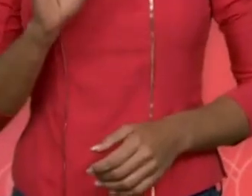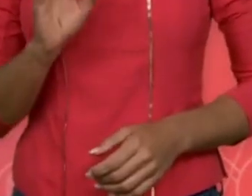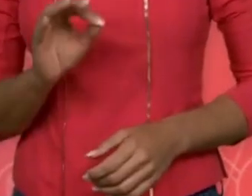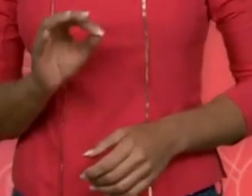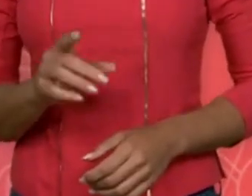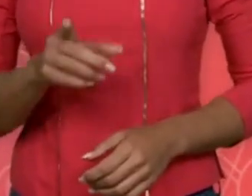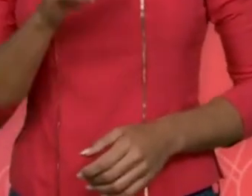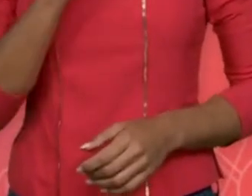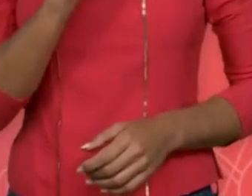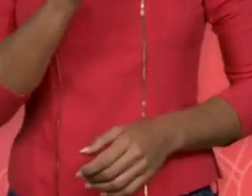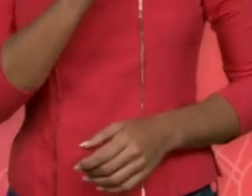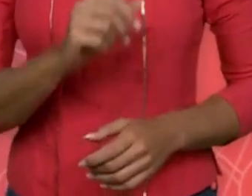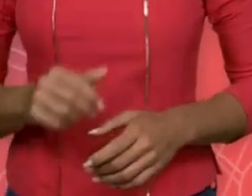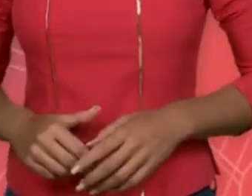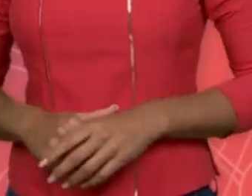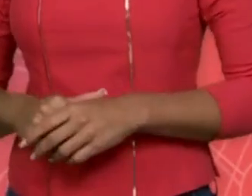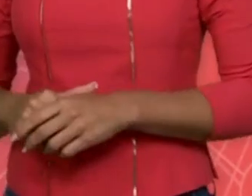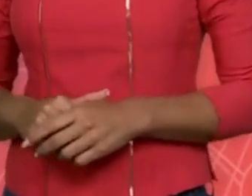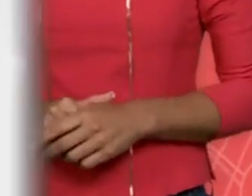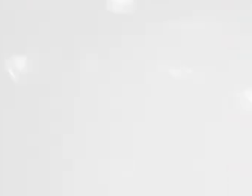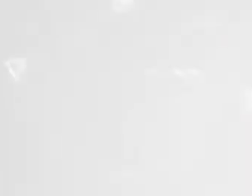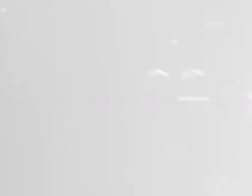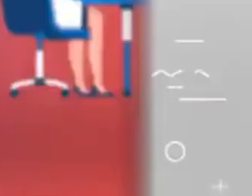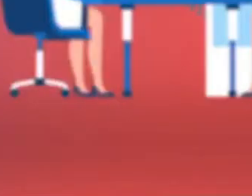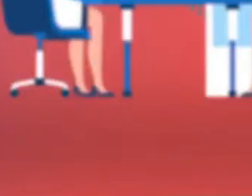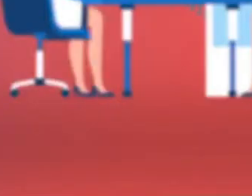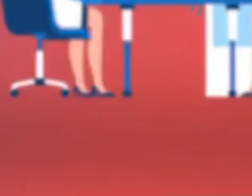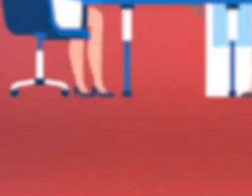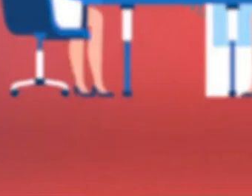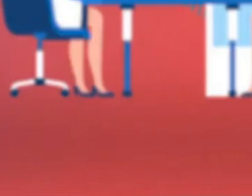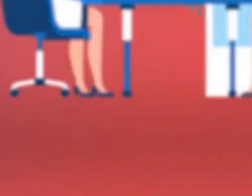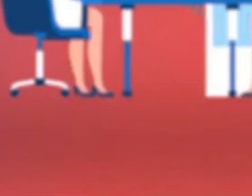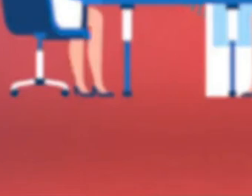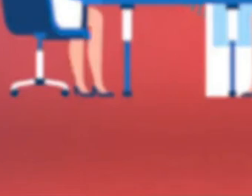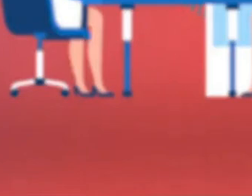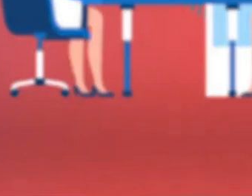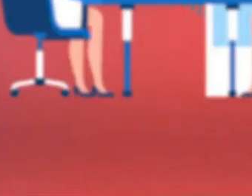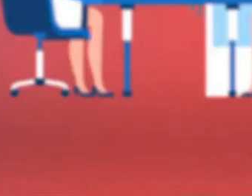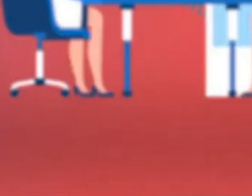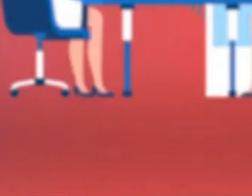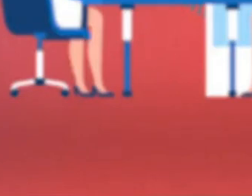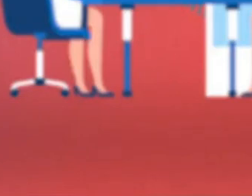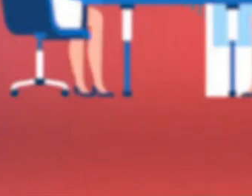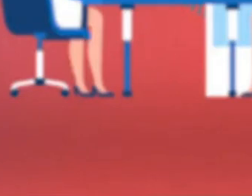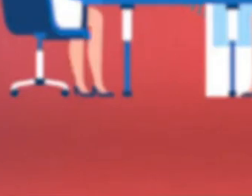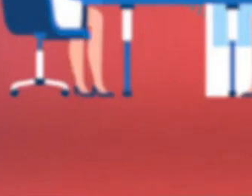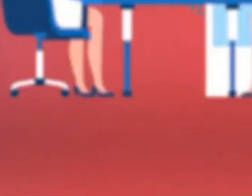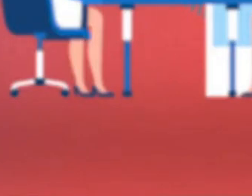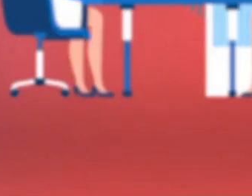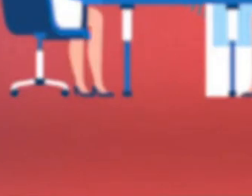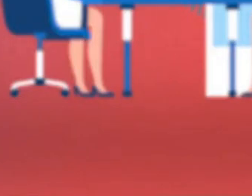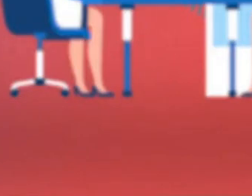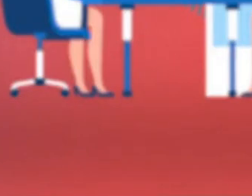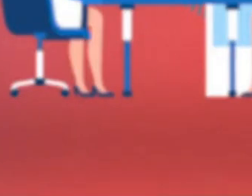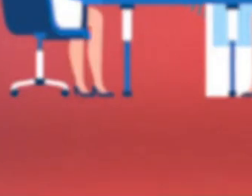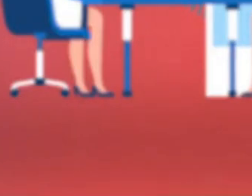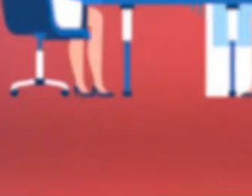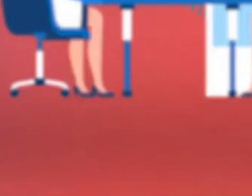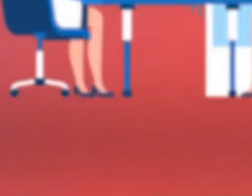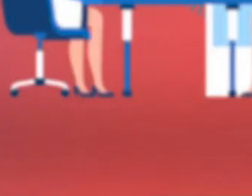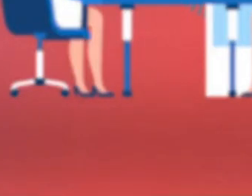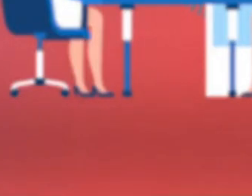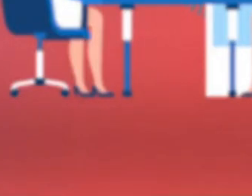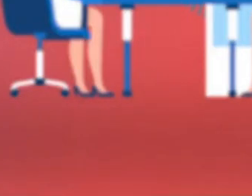erros do passado para evitar problemas futuros. No ramo farmacêutico, dentre os vários exemplos, temos o do princípio